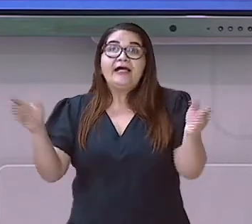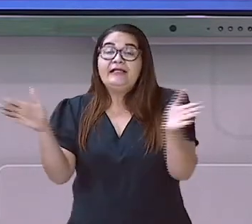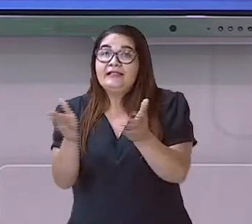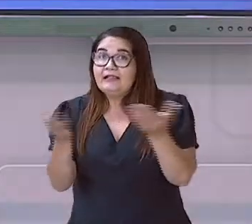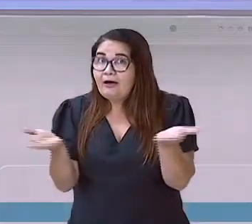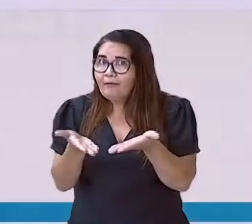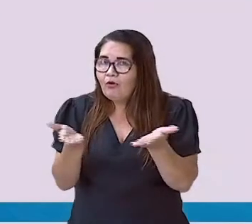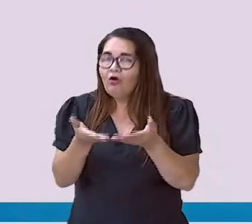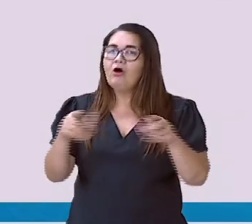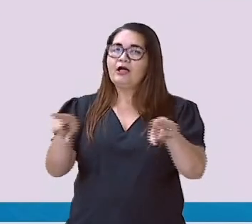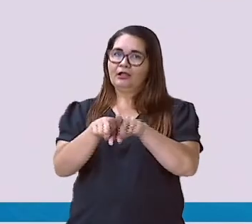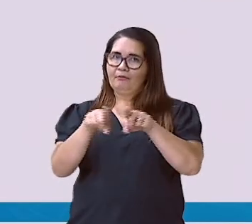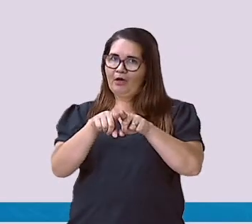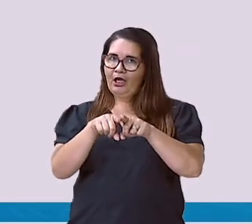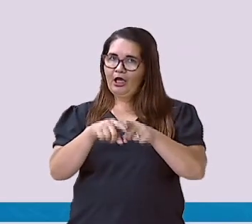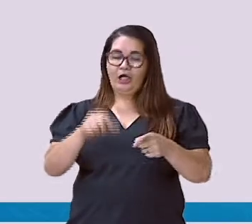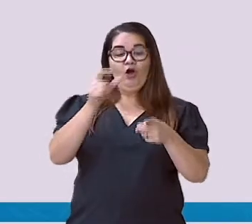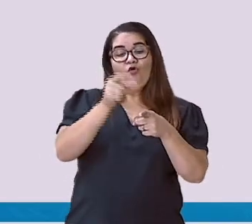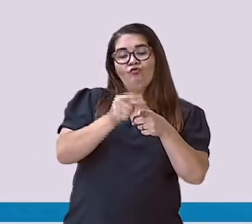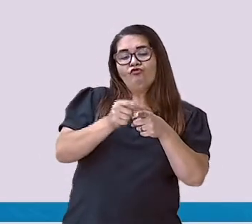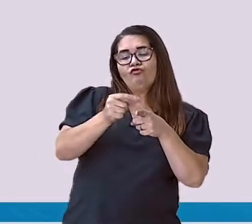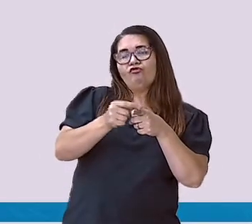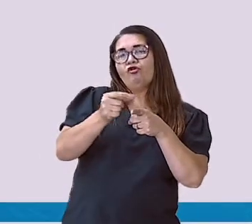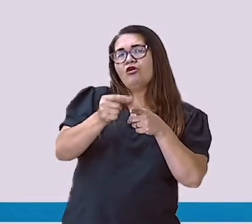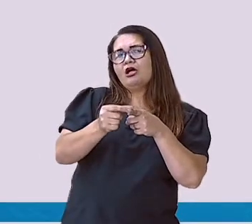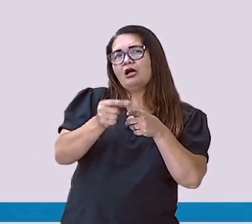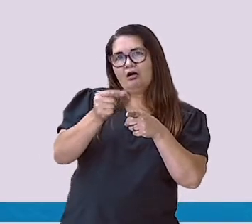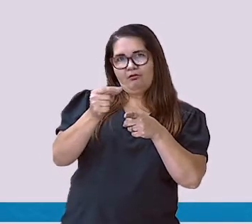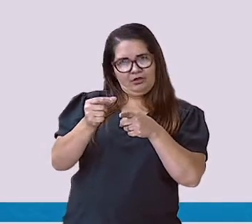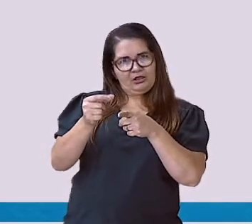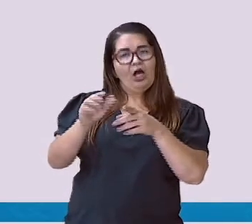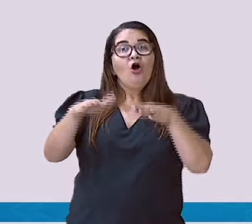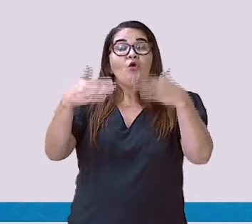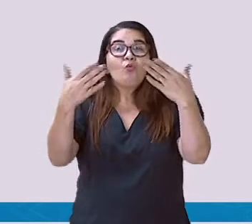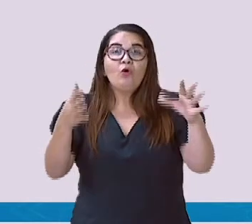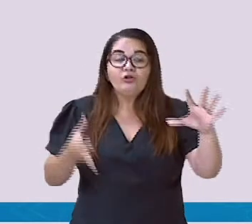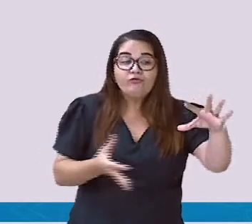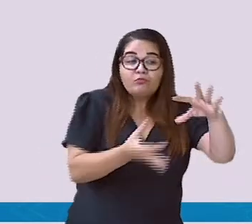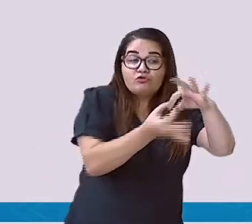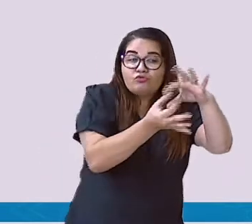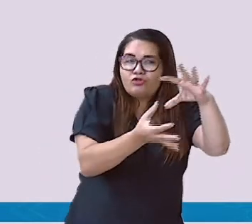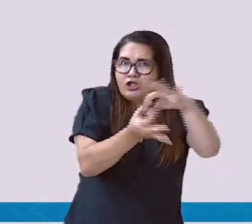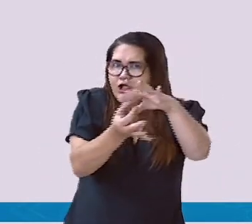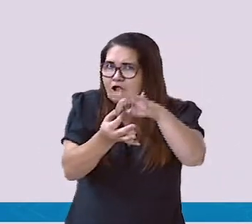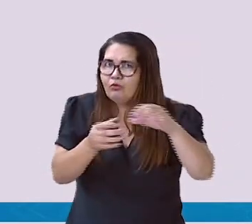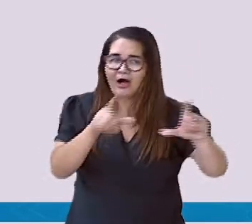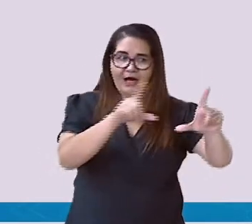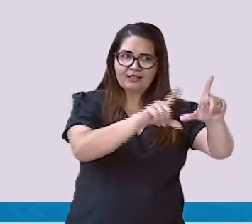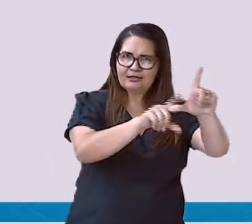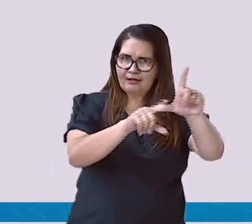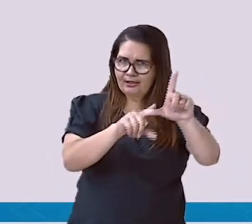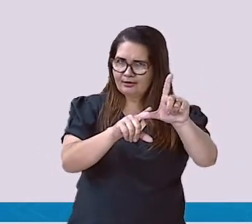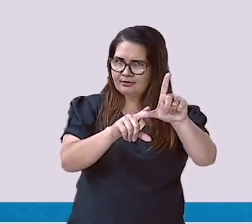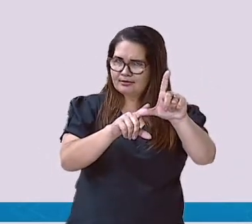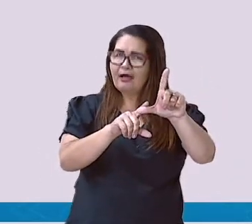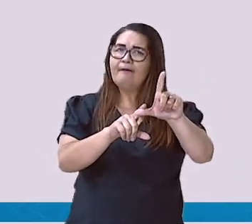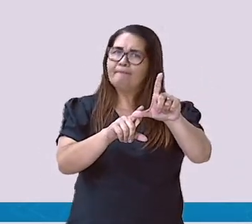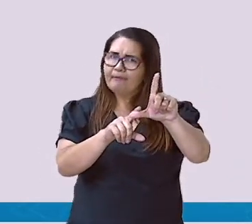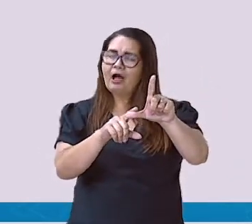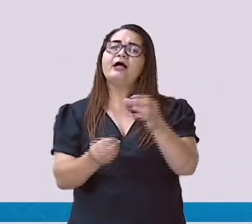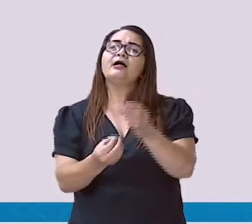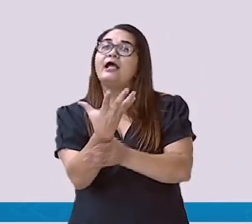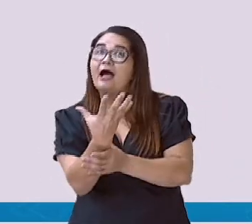Fonemas. Toda vez que fazemos a junção das letras para formar palavras, temos